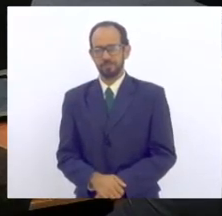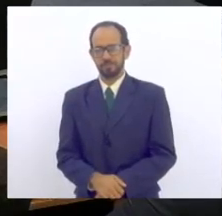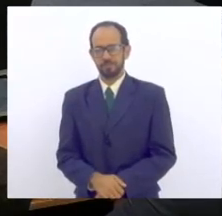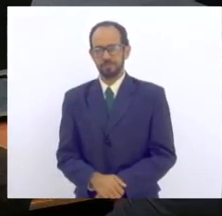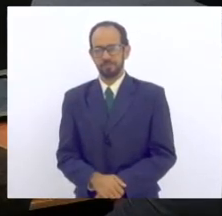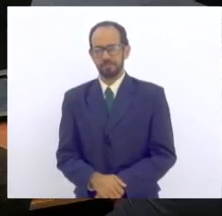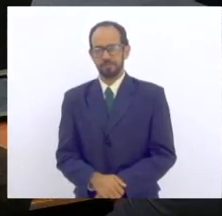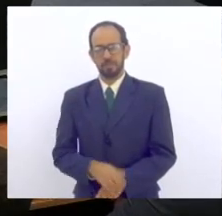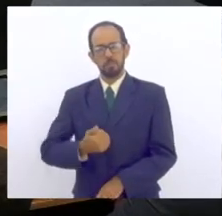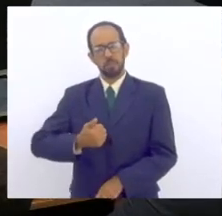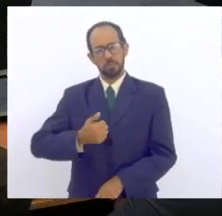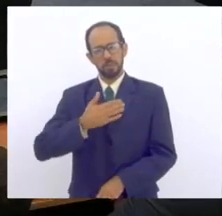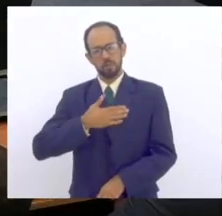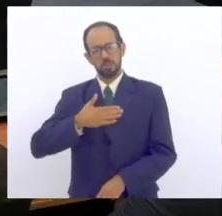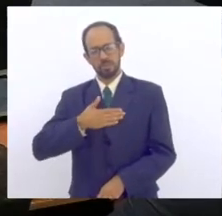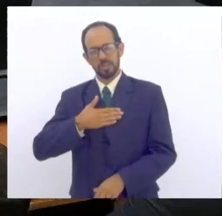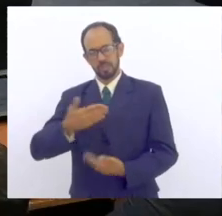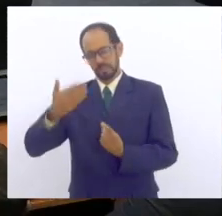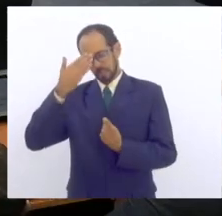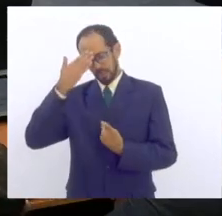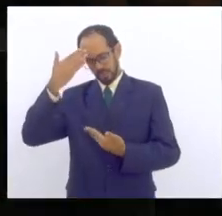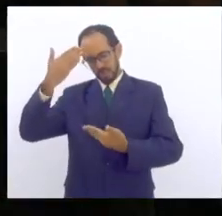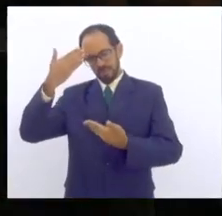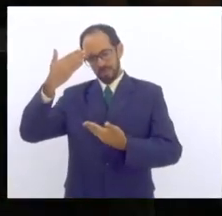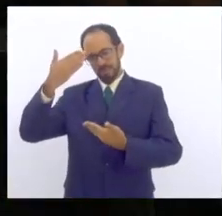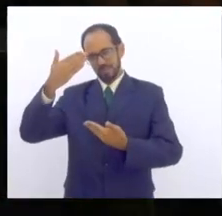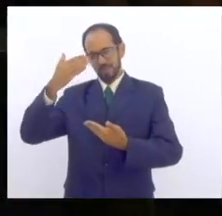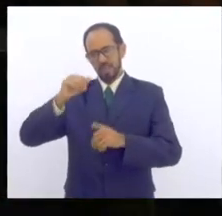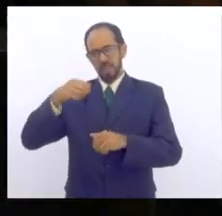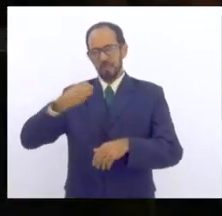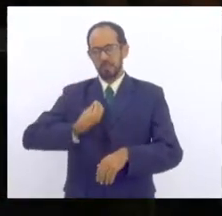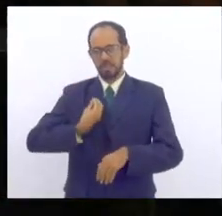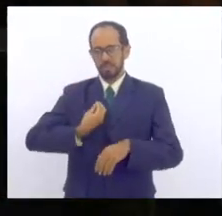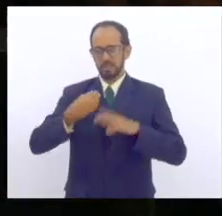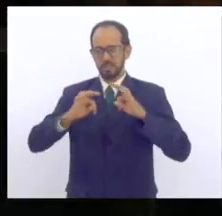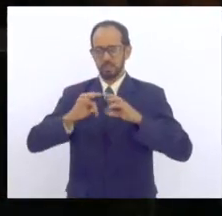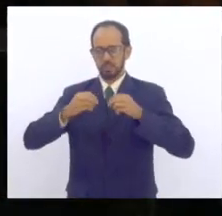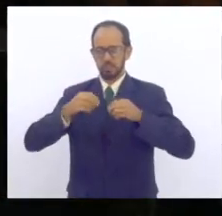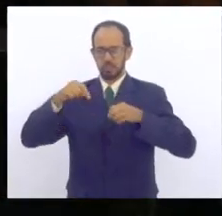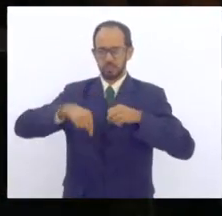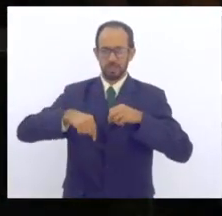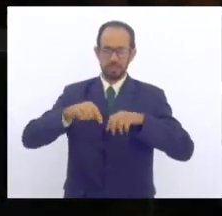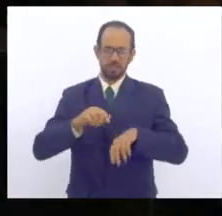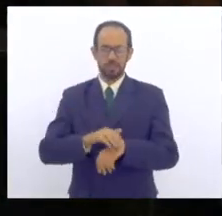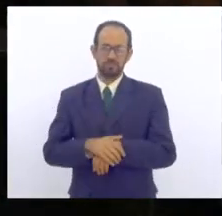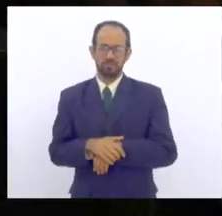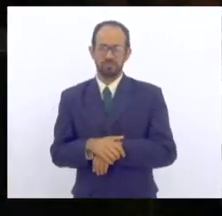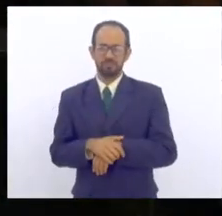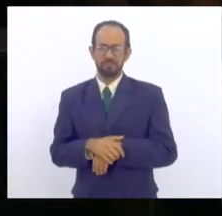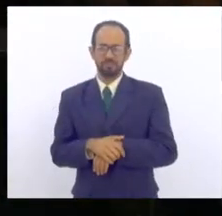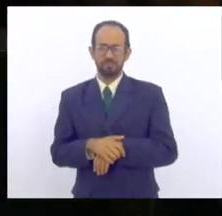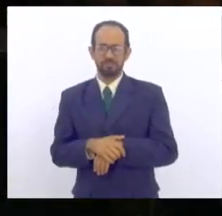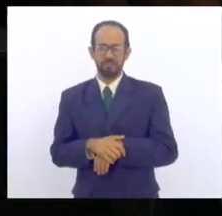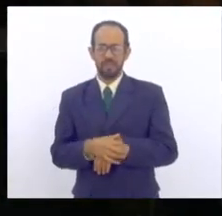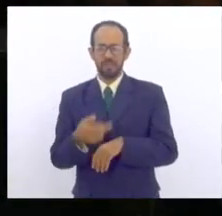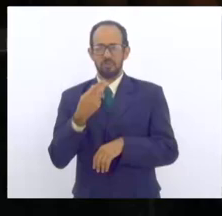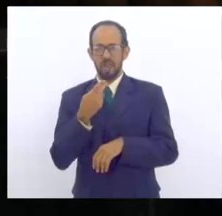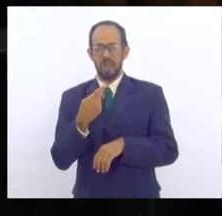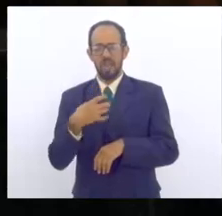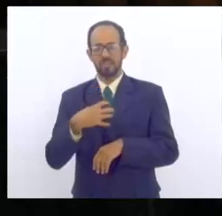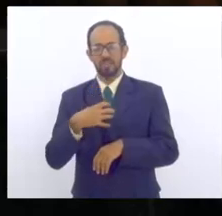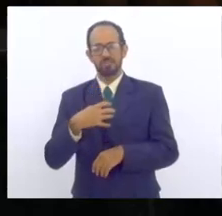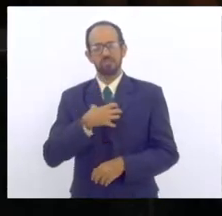primeiramente eu gostaria de agradecer imensamente a presença de todos aqui e dizer que eu